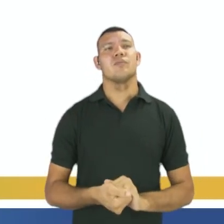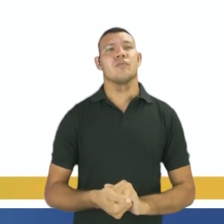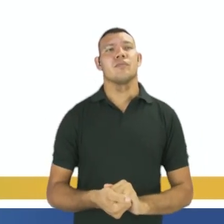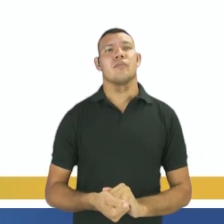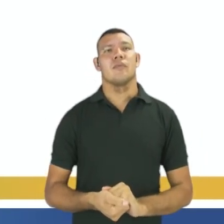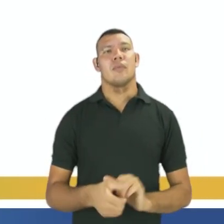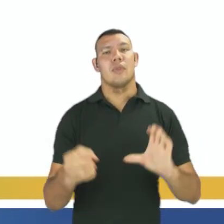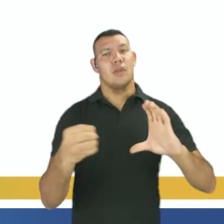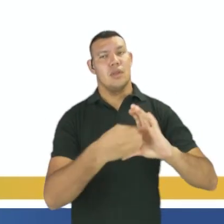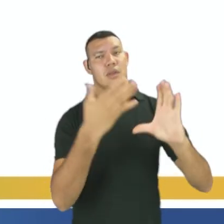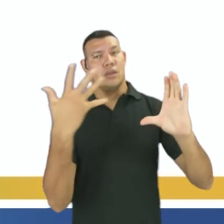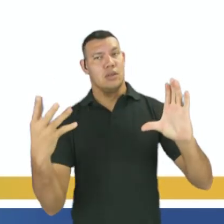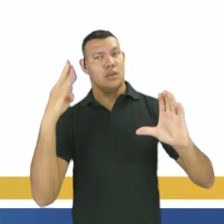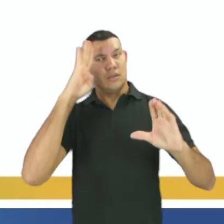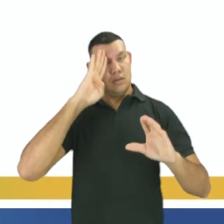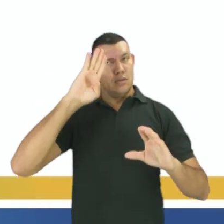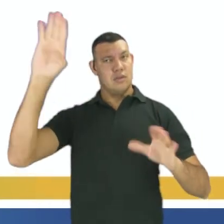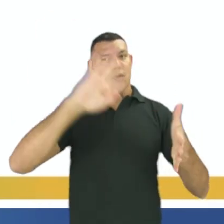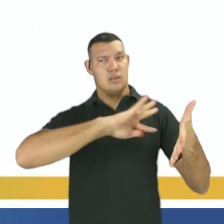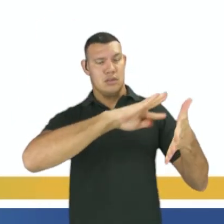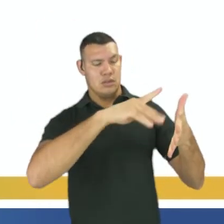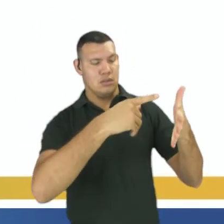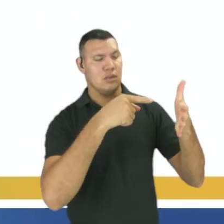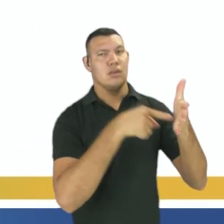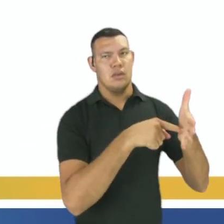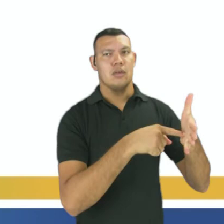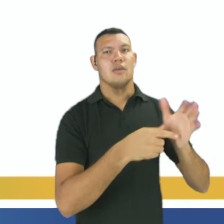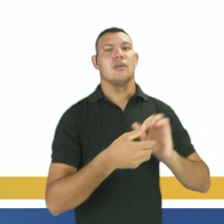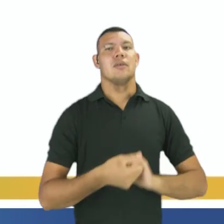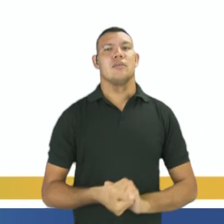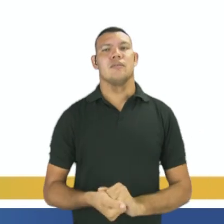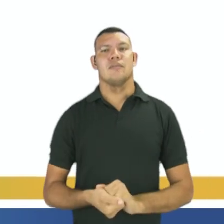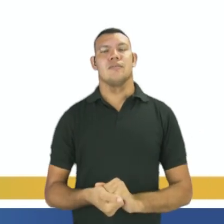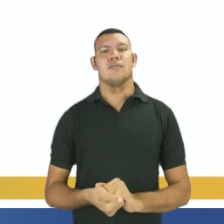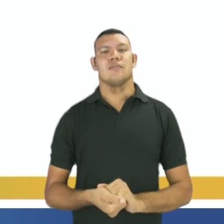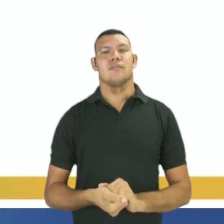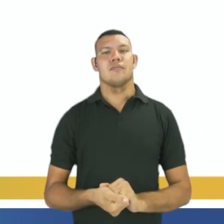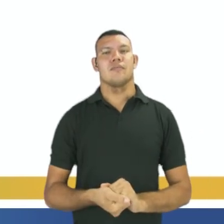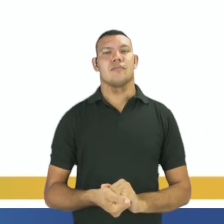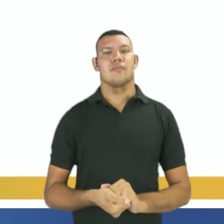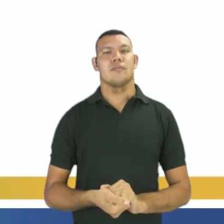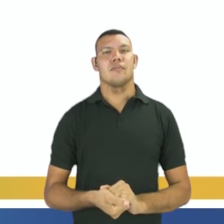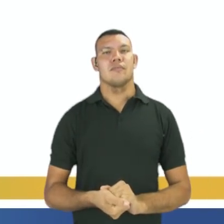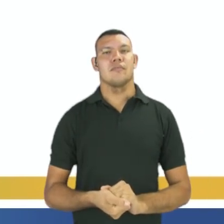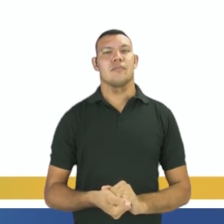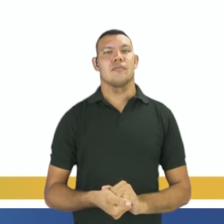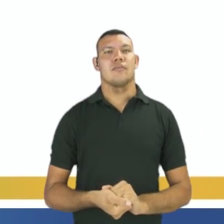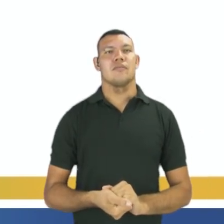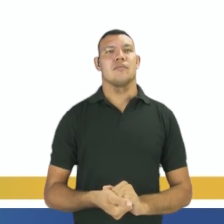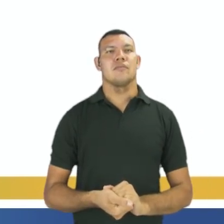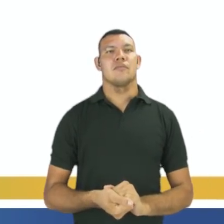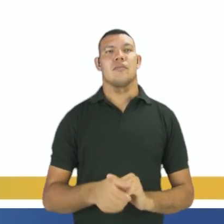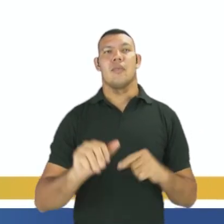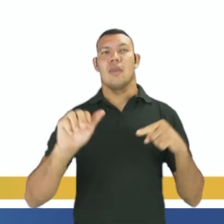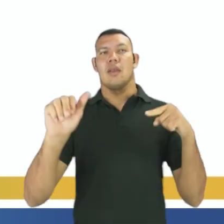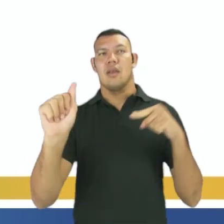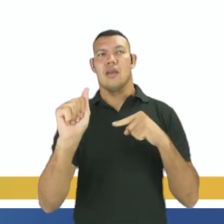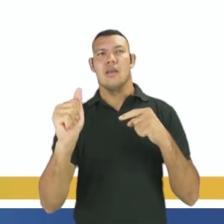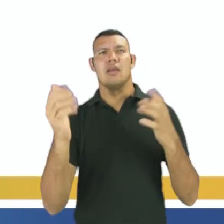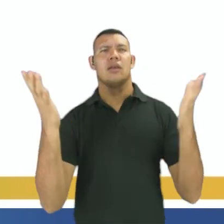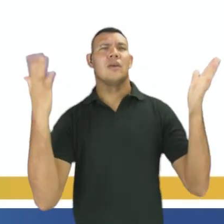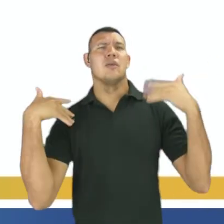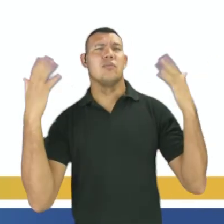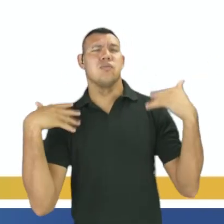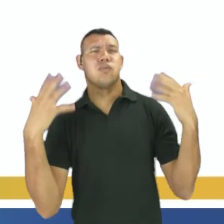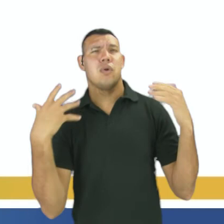falar das características principais da floresta Amazônia né clima quente e seco a elevada participação